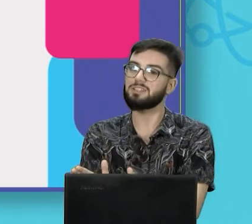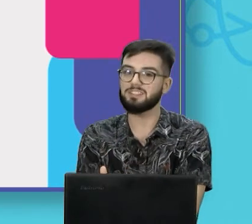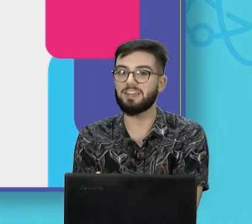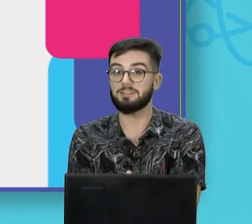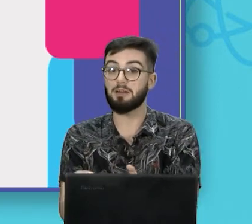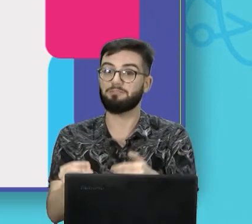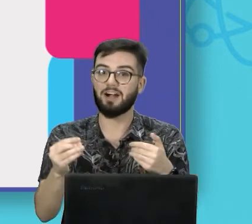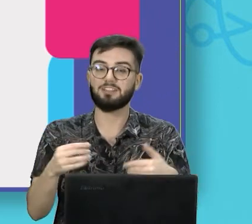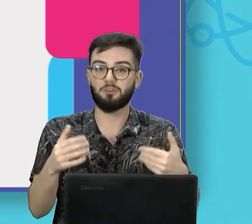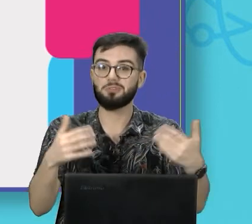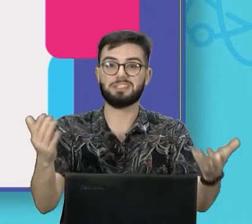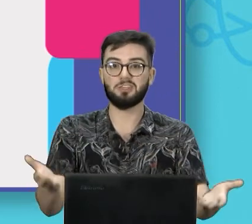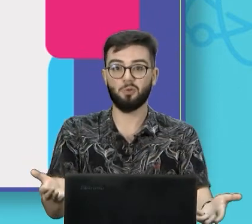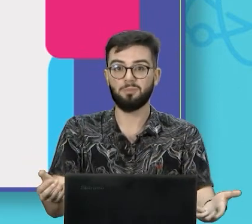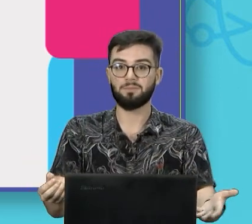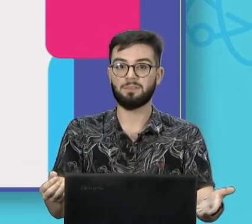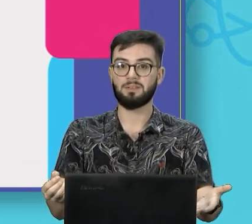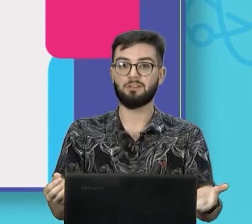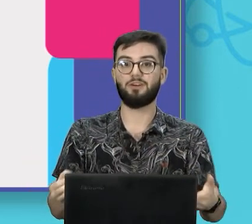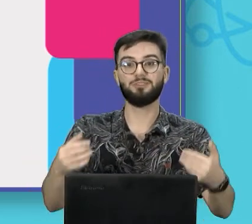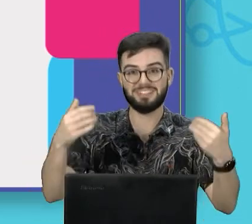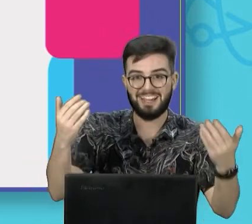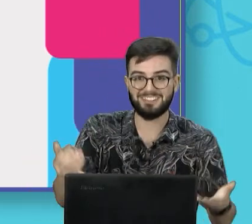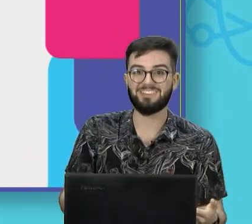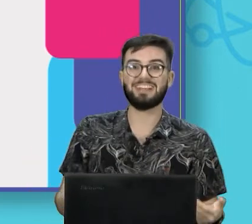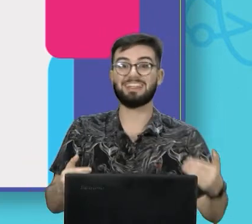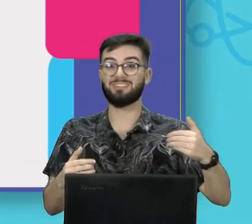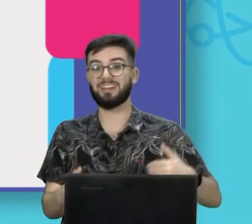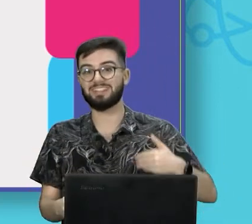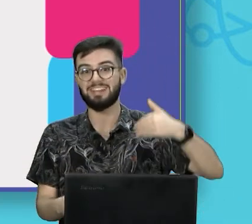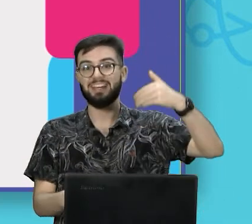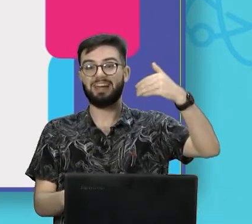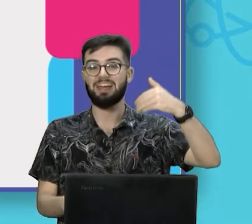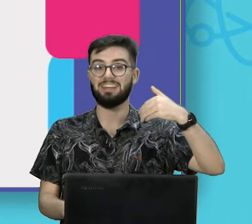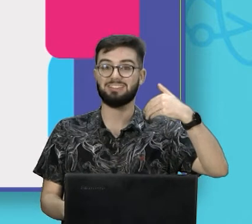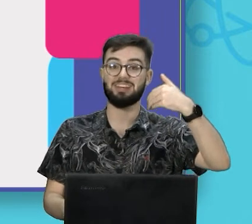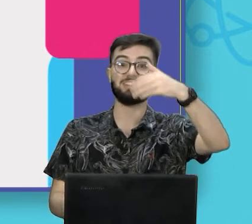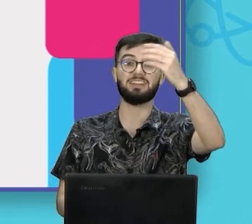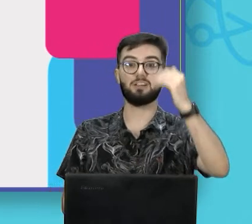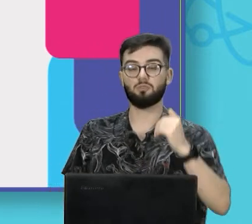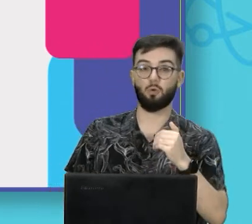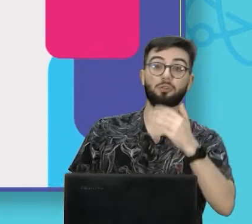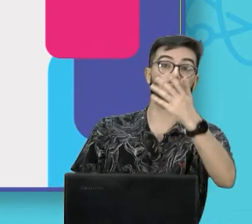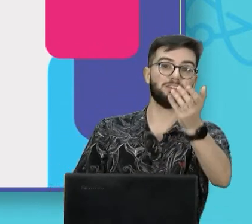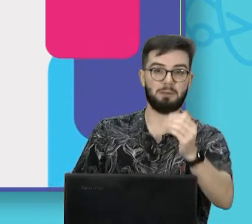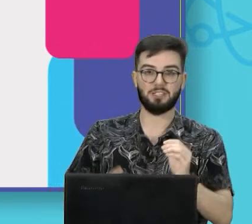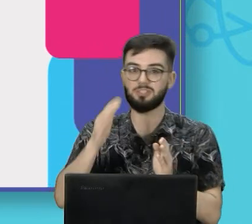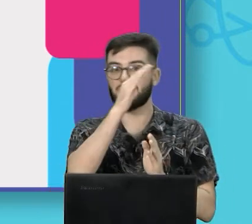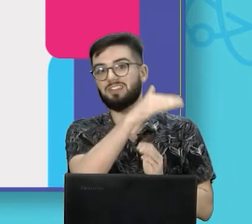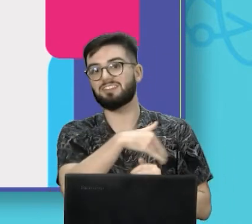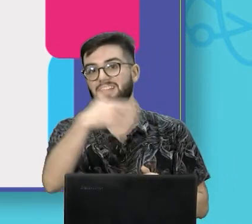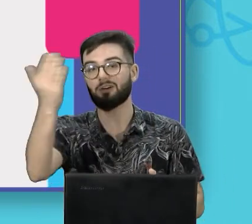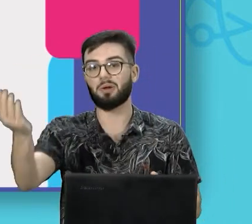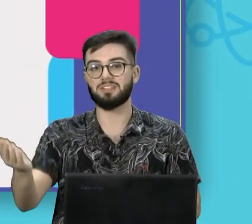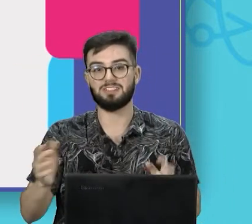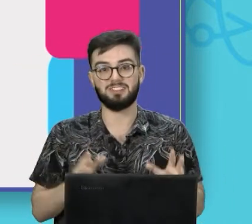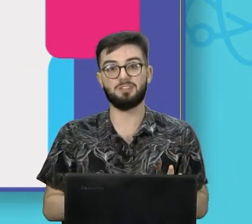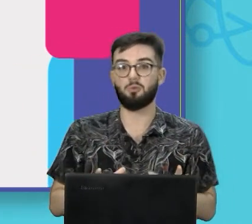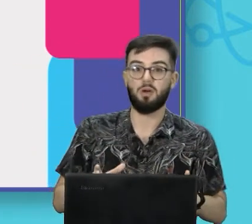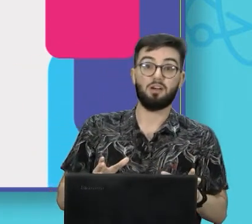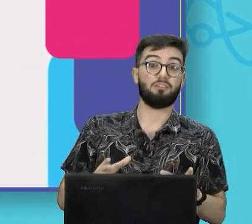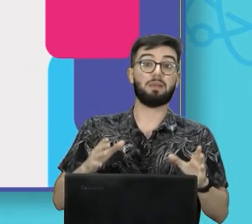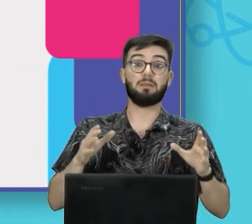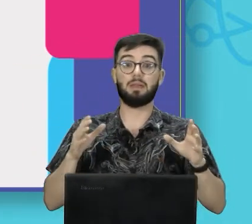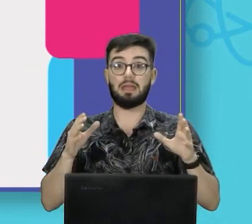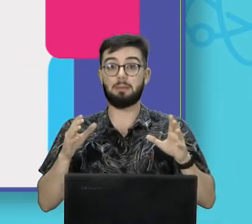muita gente esquece de mais vagas foi um ditador ditador ali que durante 7 anos 8 anos perdão de 37 a